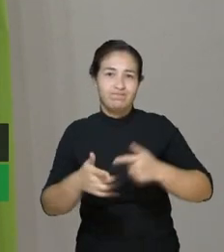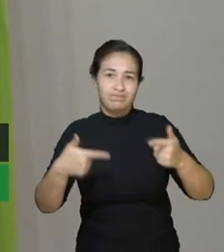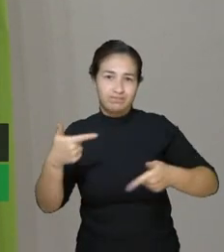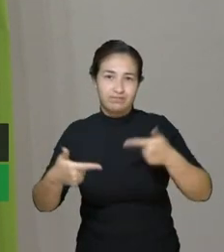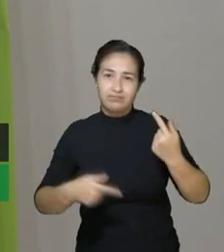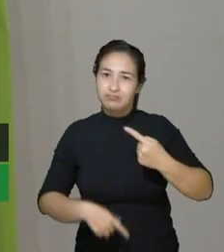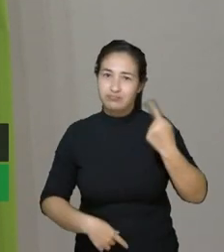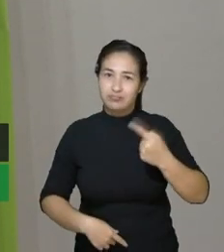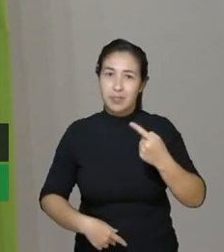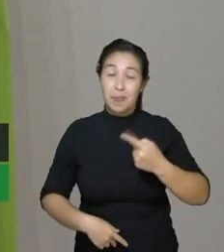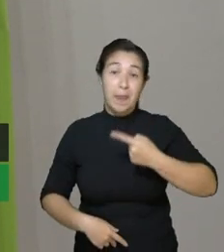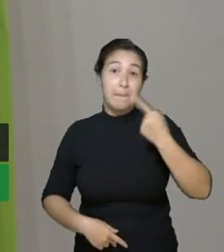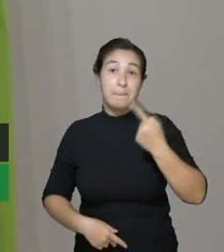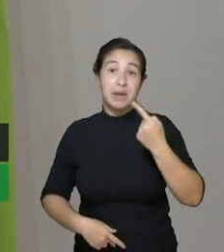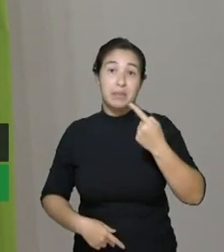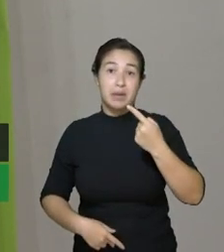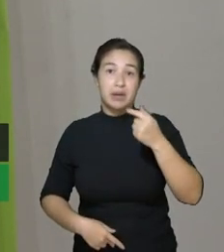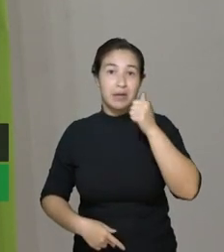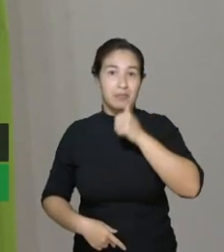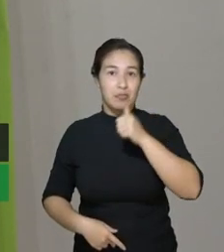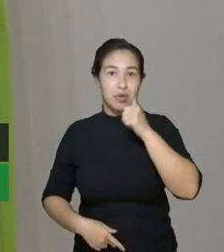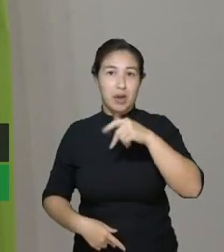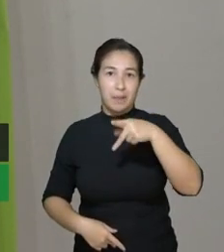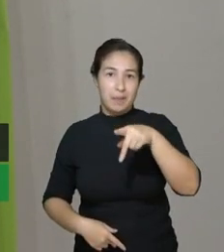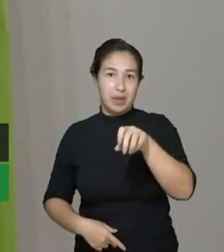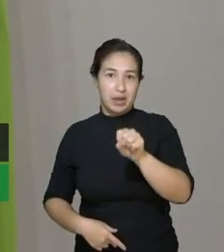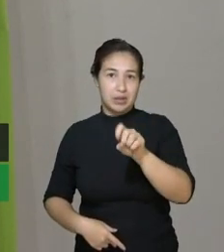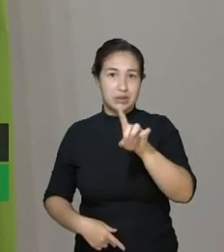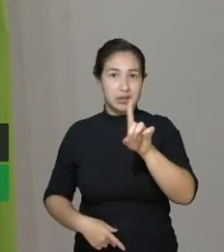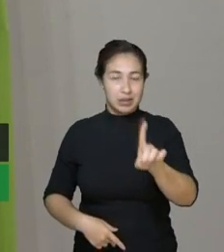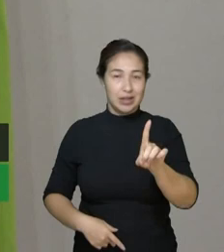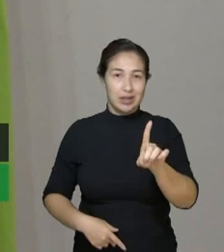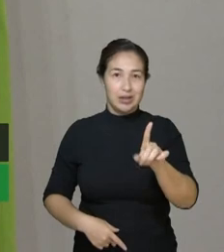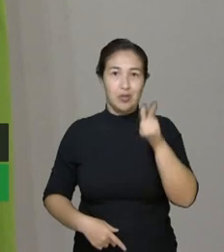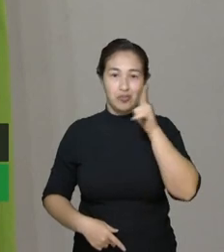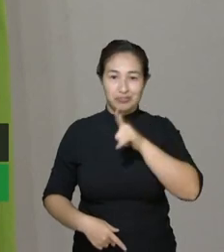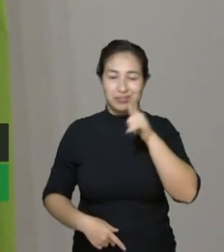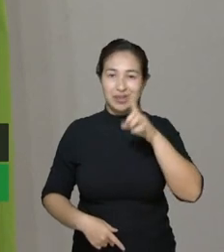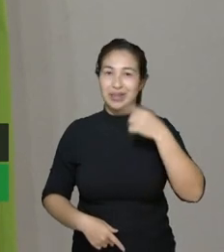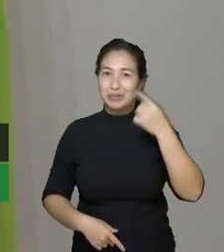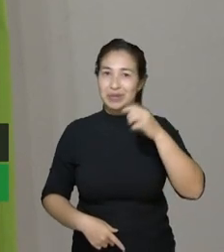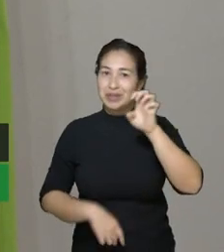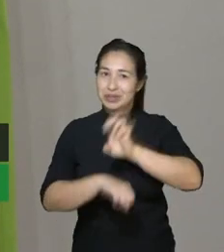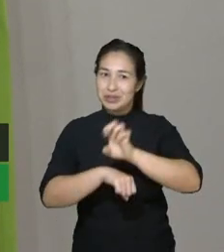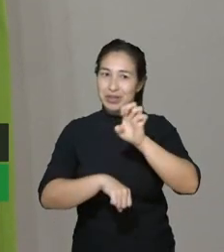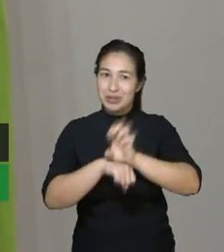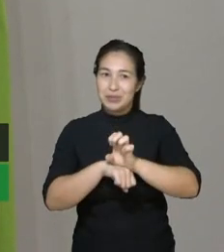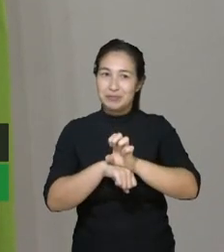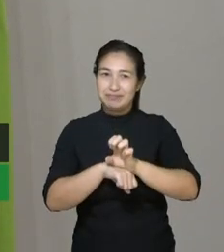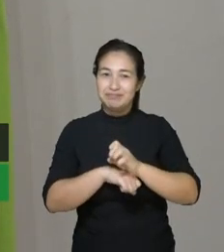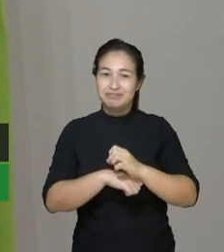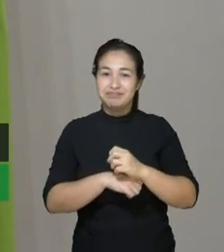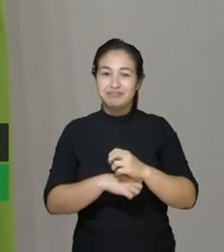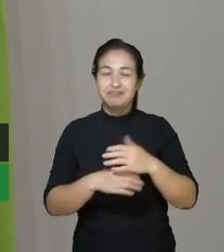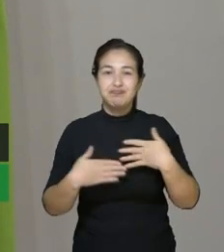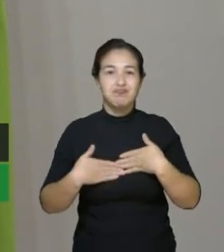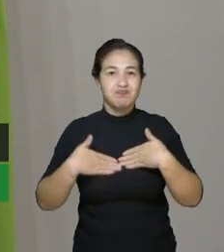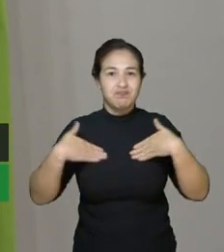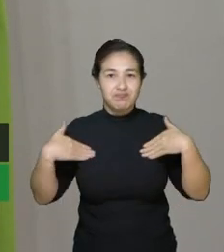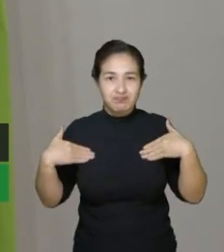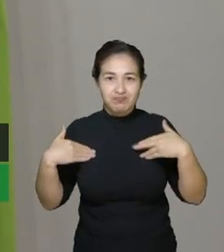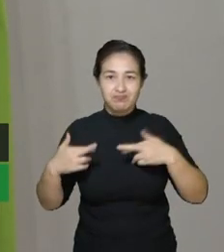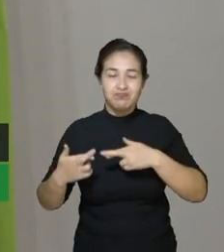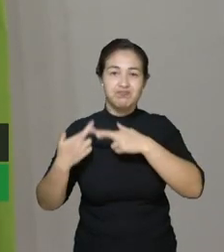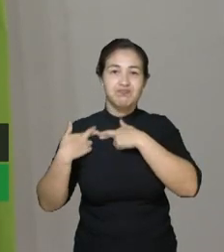primeira mulher do PSD a se eleger deputada estadual. Foi uma honra, uma responsabilidade e um orgulho muito grande.